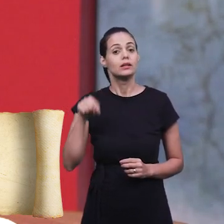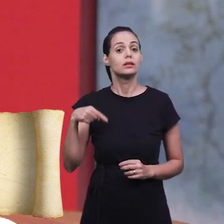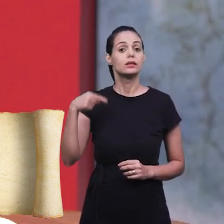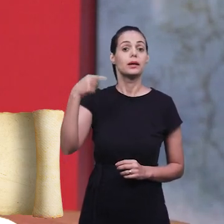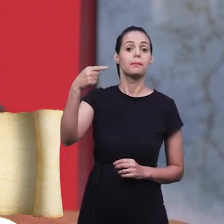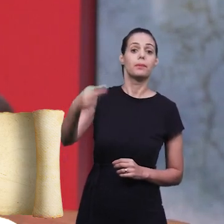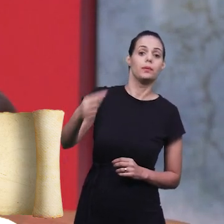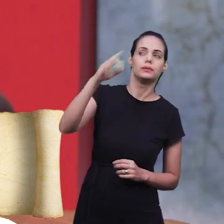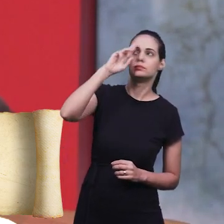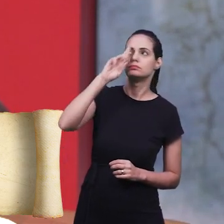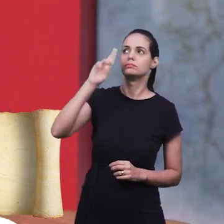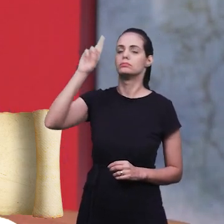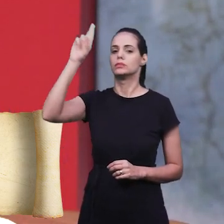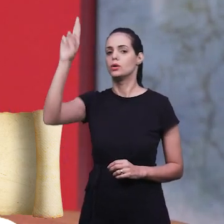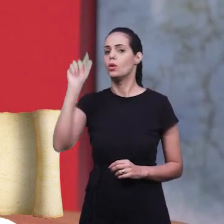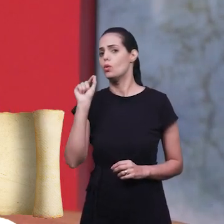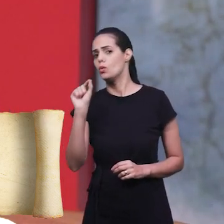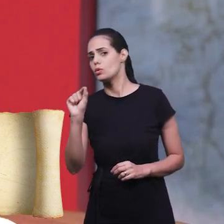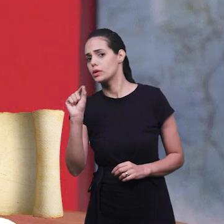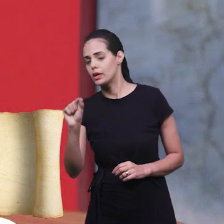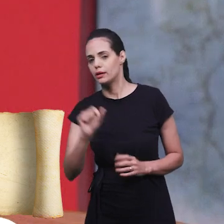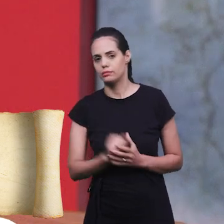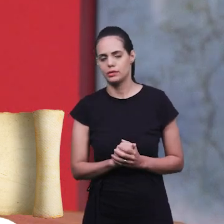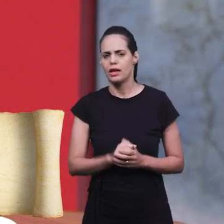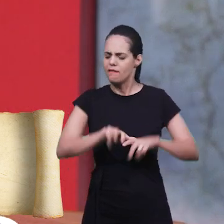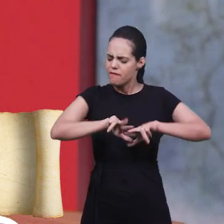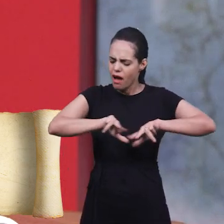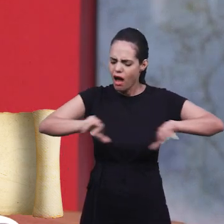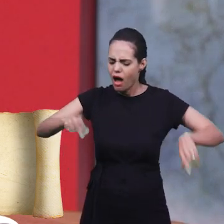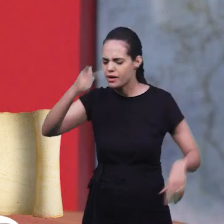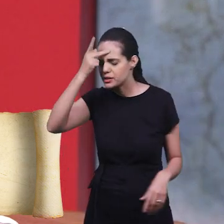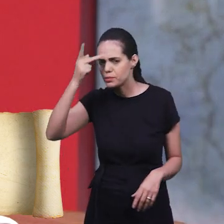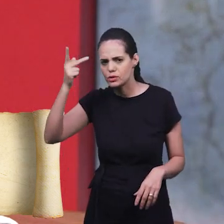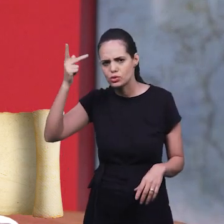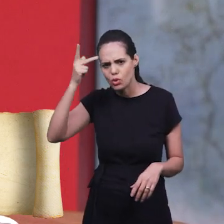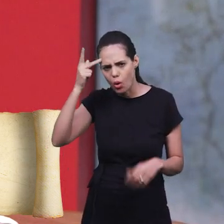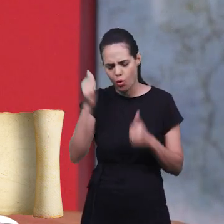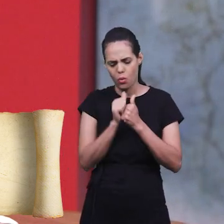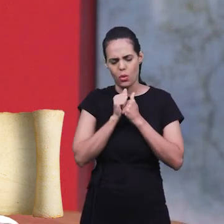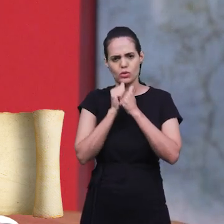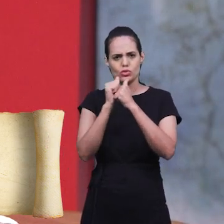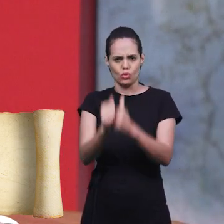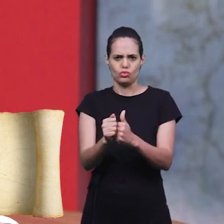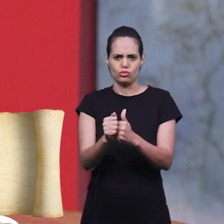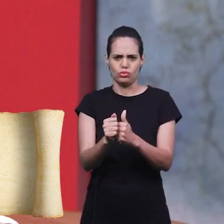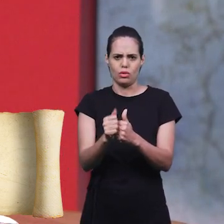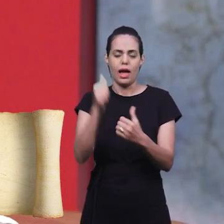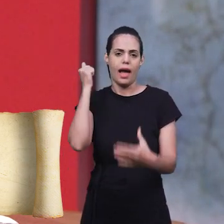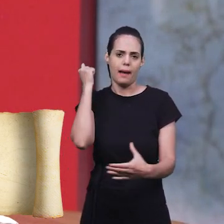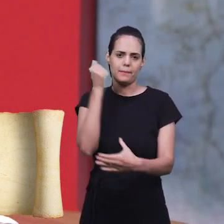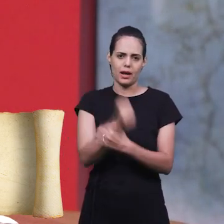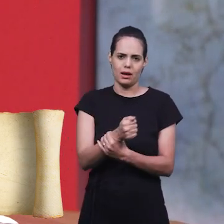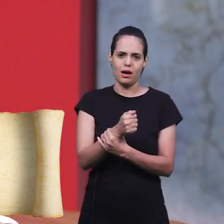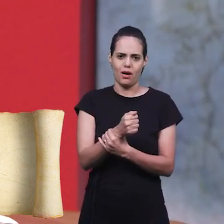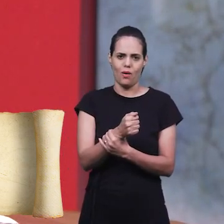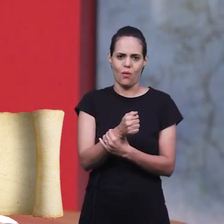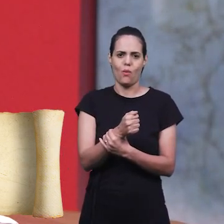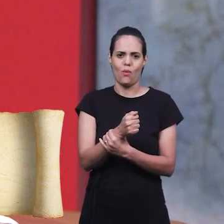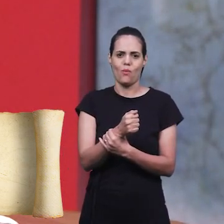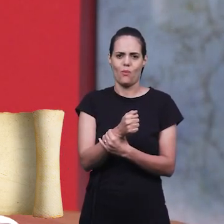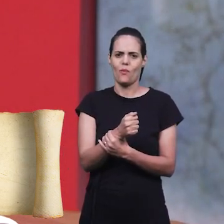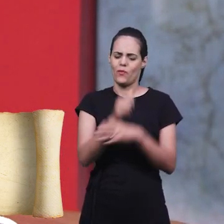pretendeu gerar não somente um homem, porque vários homens andaram com Deus. Abraão foi um homem